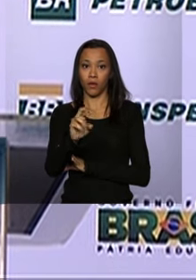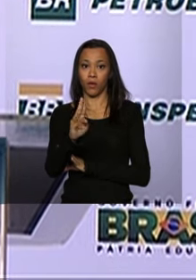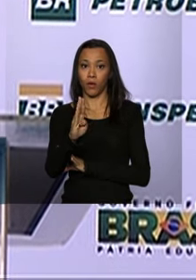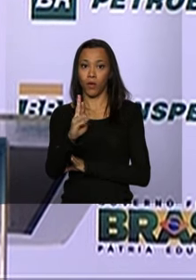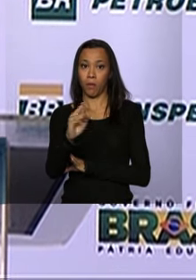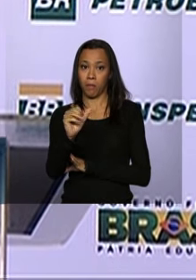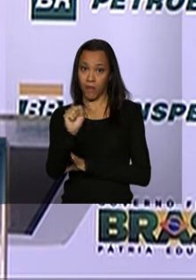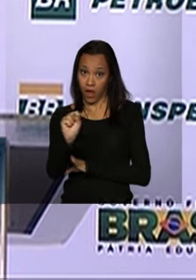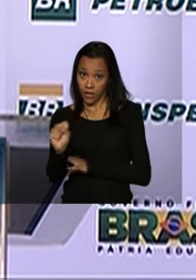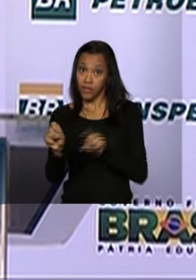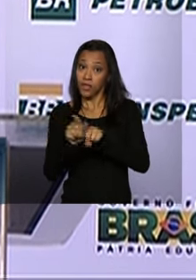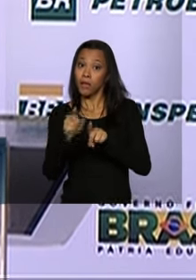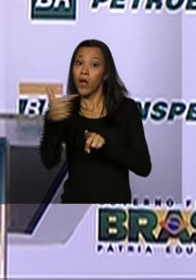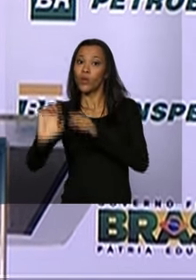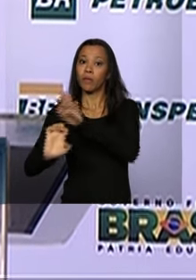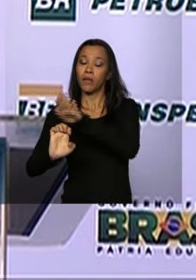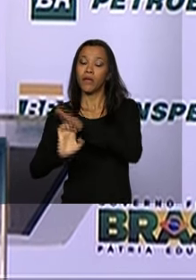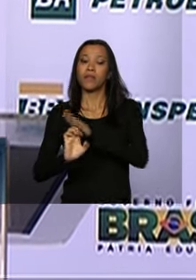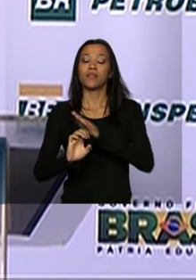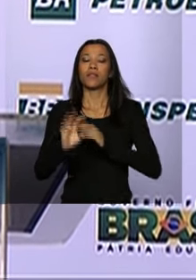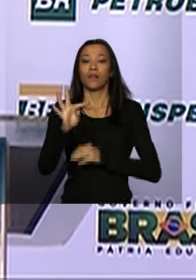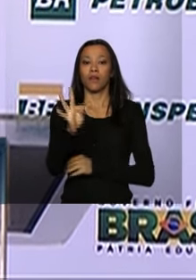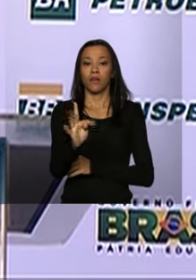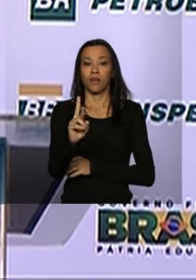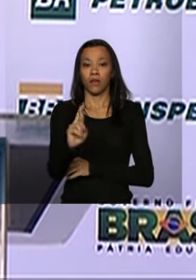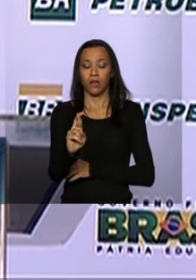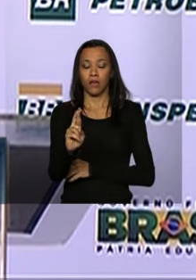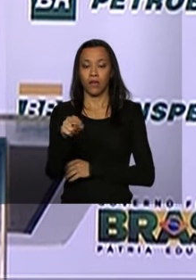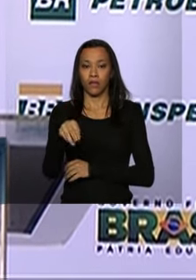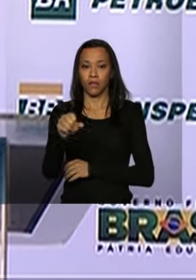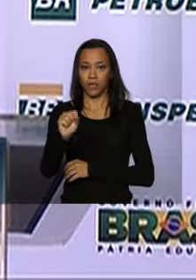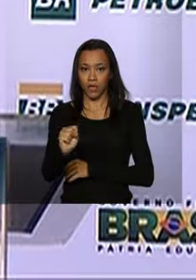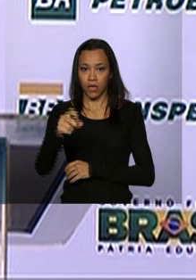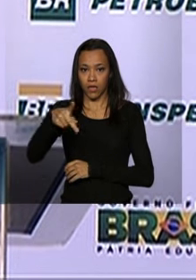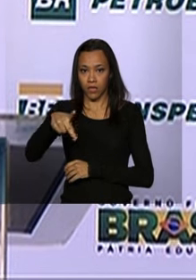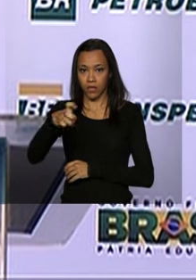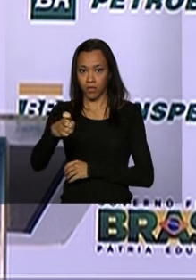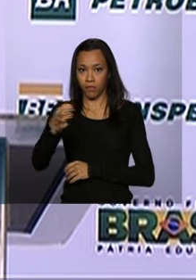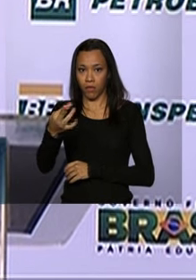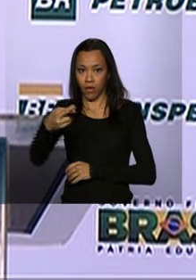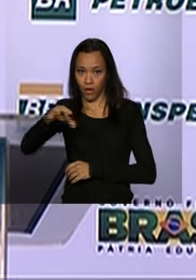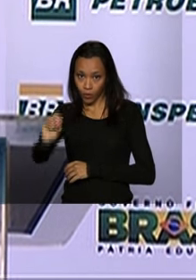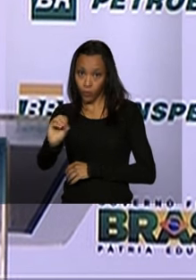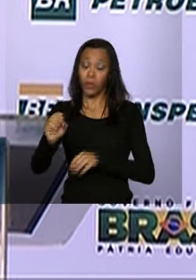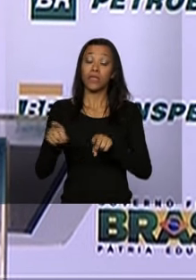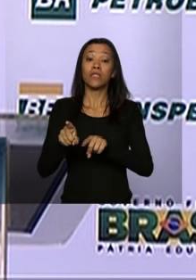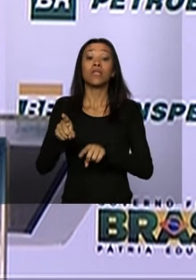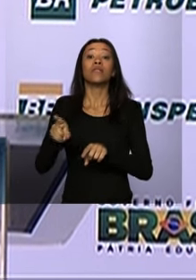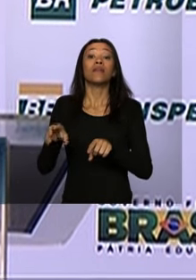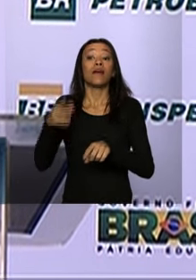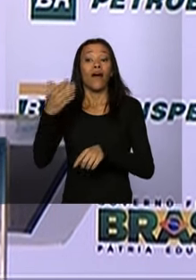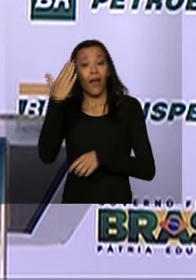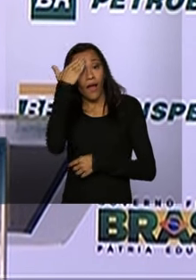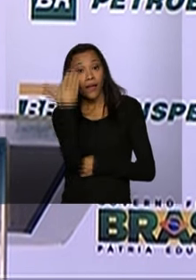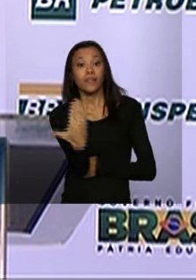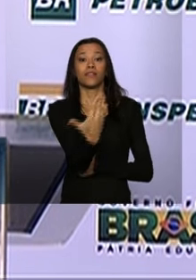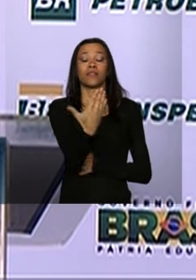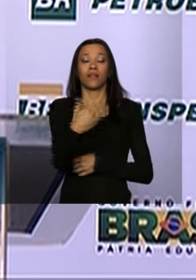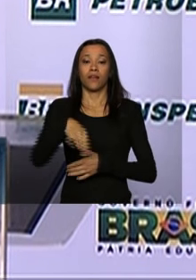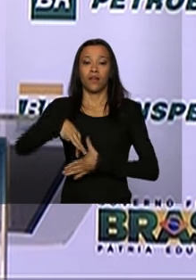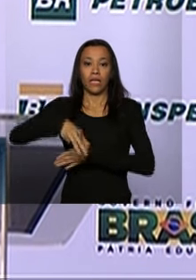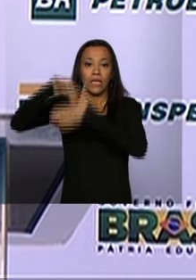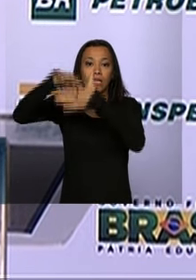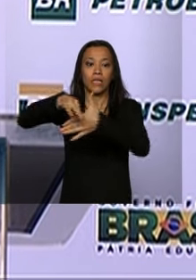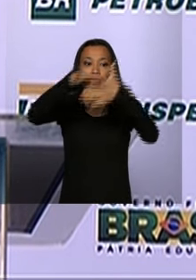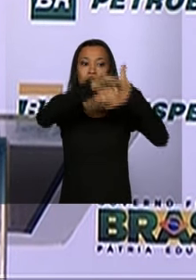Gostaria de saudar e cumprimentar os líderes e representantes da classe trabalhadora, metalúrgica, marítima e